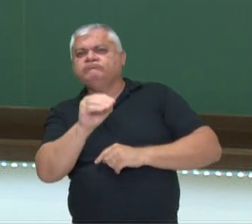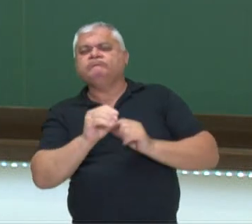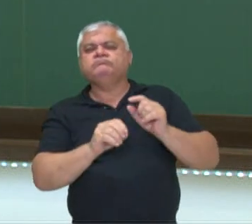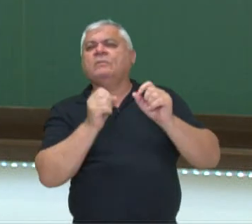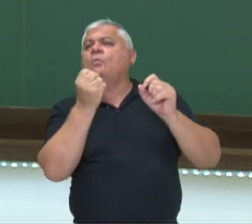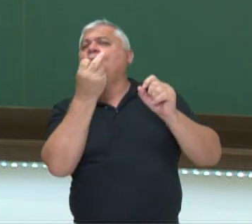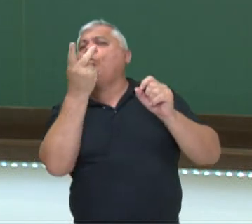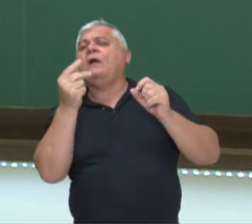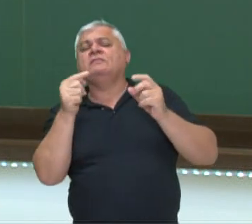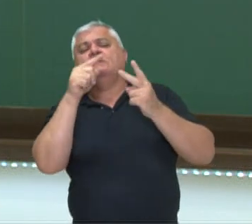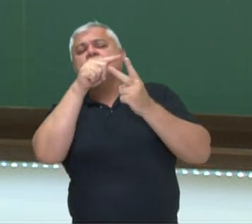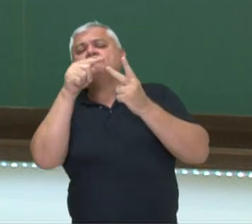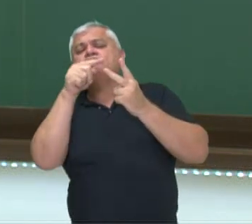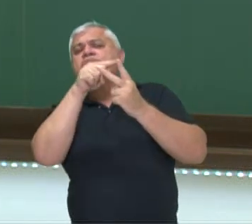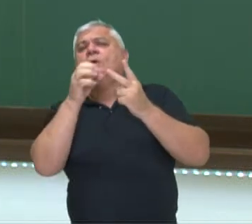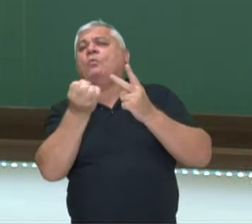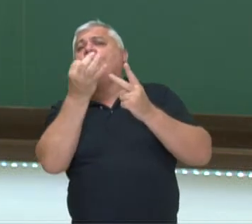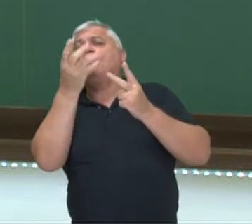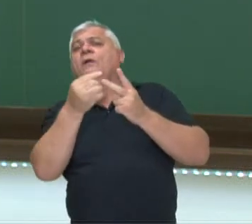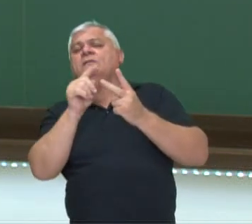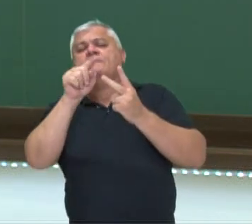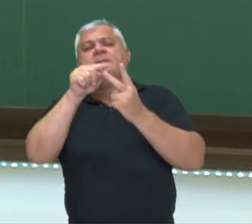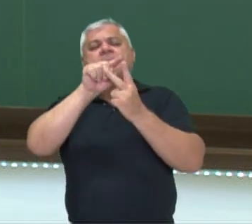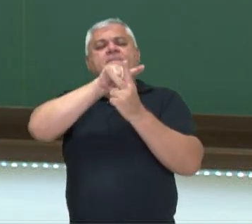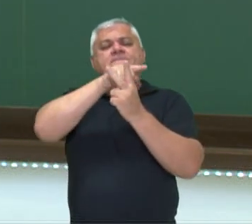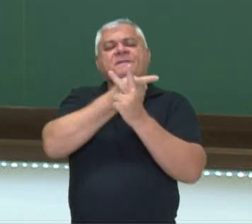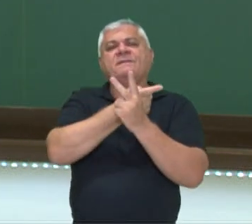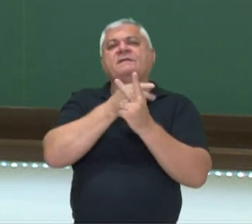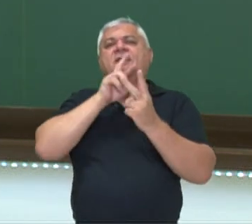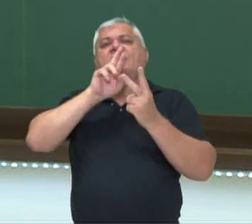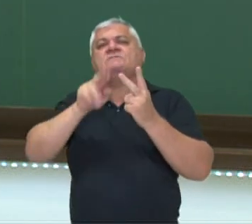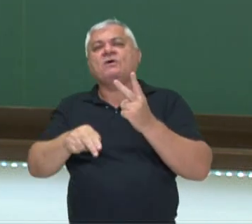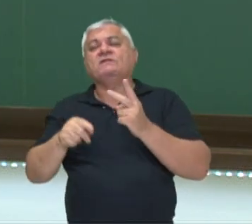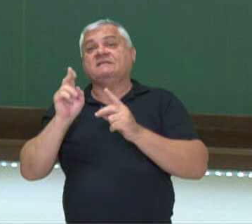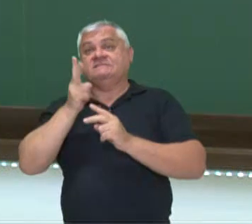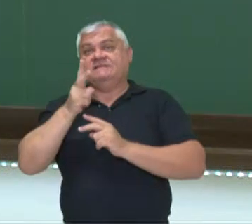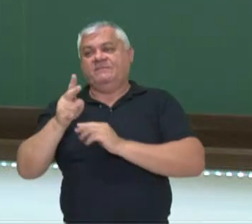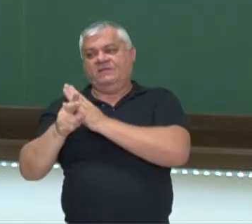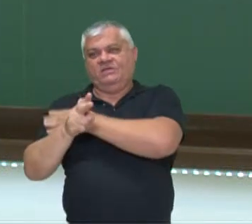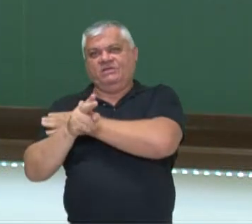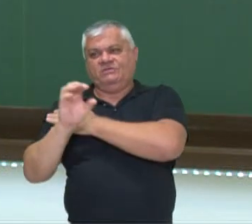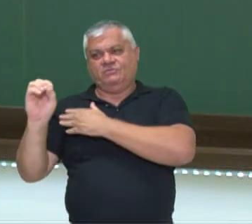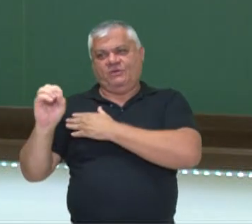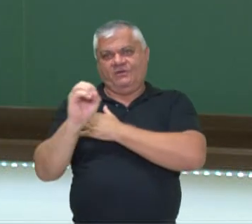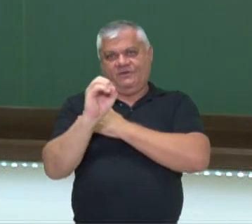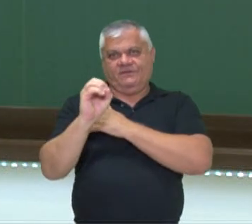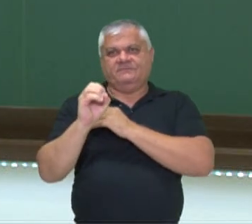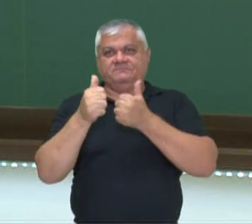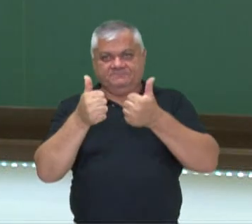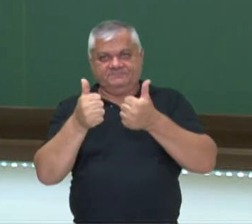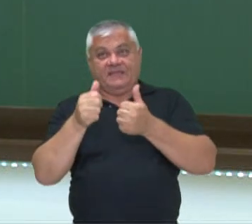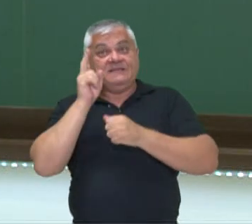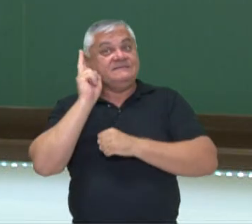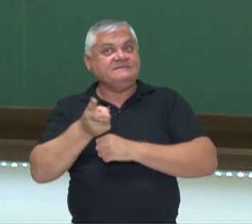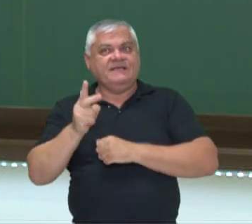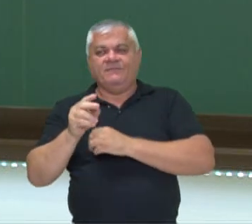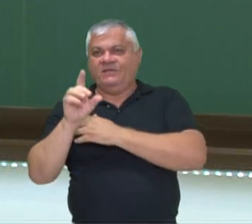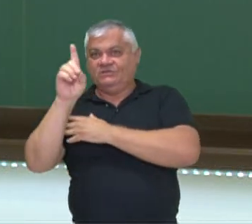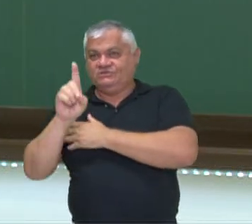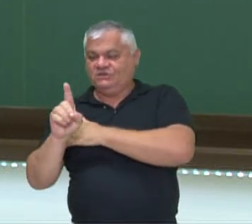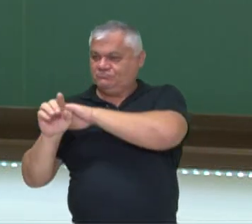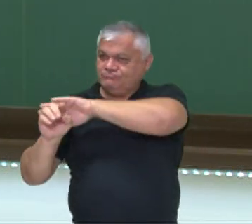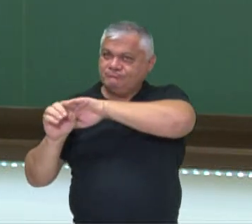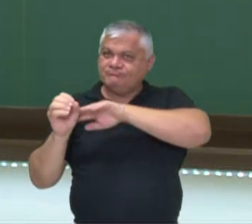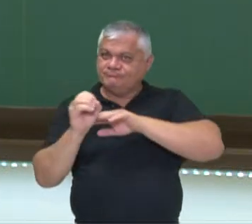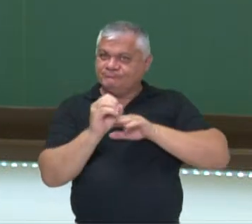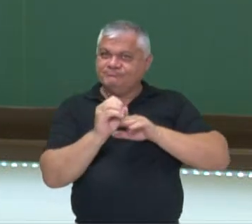casas decimais de todos os fatores e contar no resultado, só que da direita para a esquerda. Beleza? Contando da direita para a esquerda, você escreve a sua vírgula